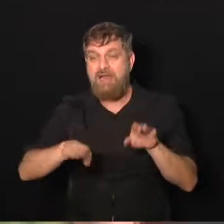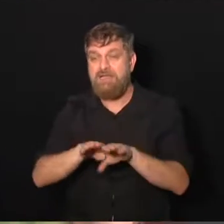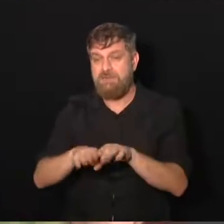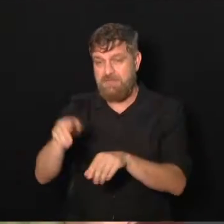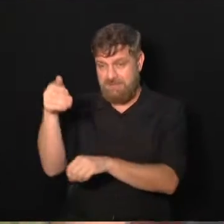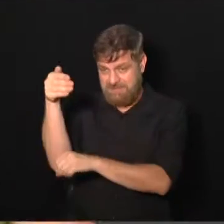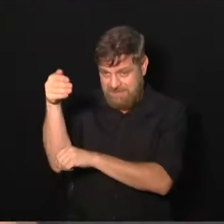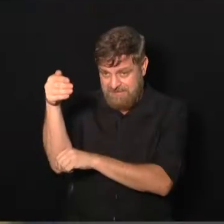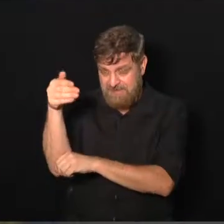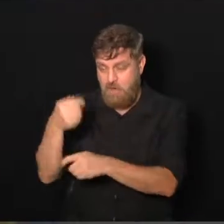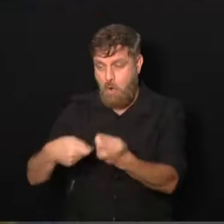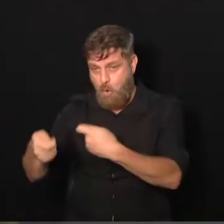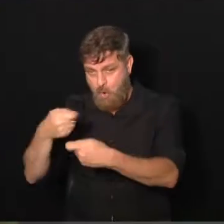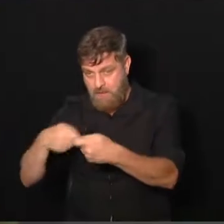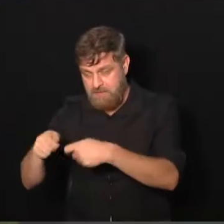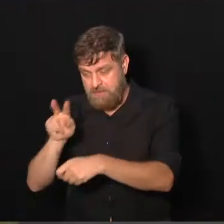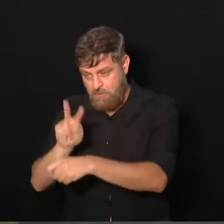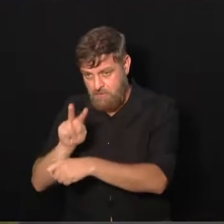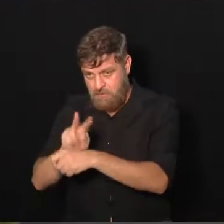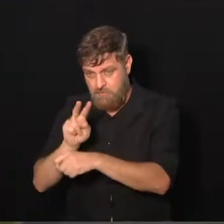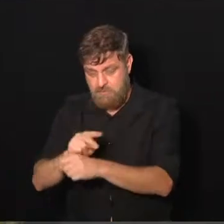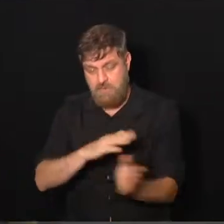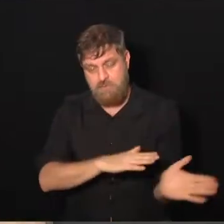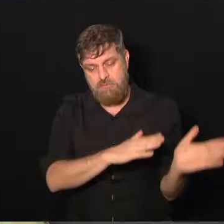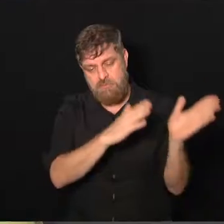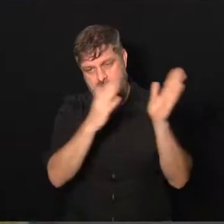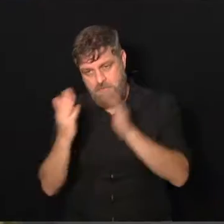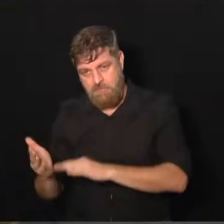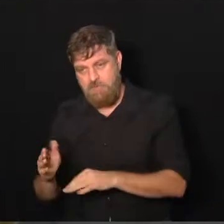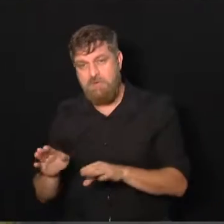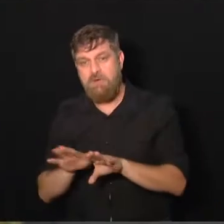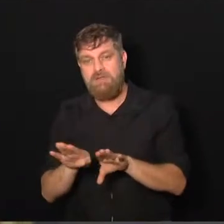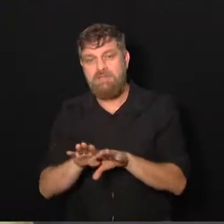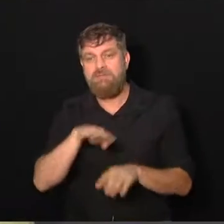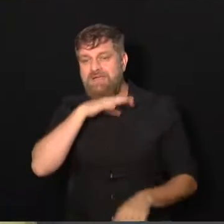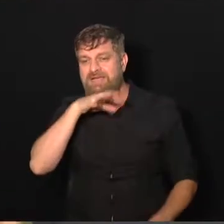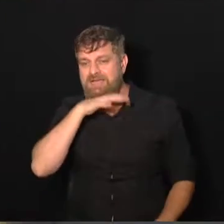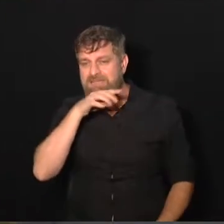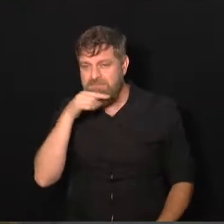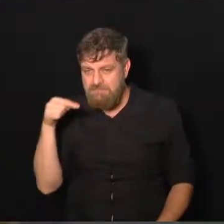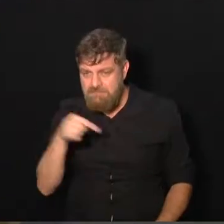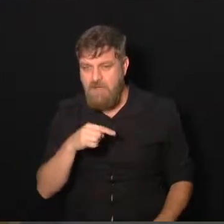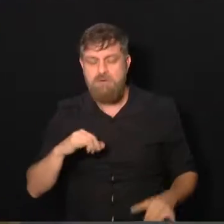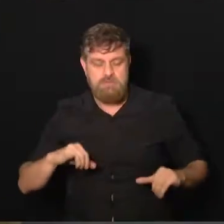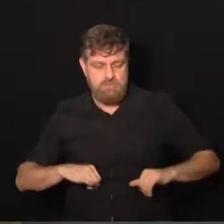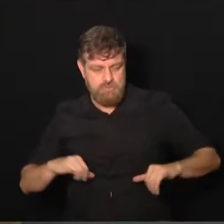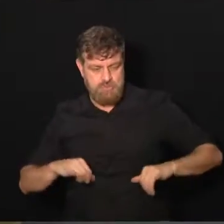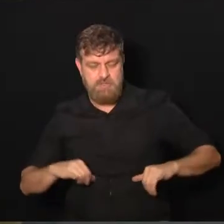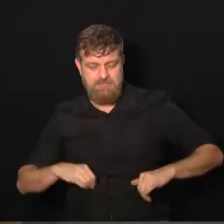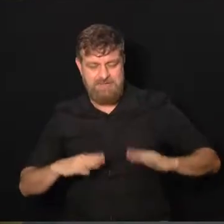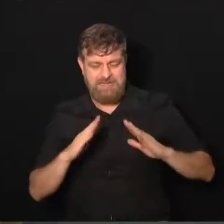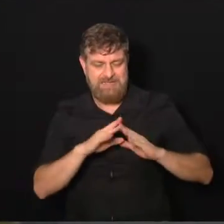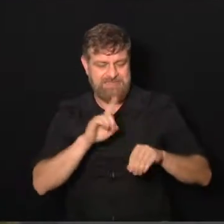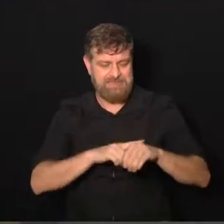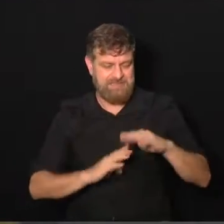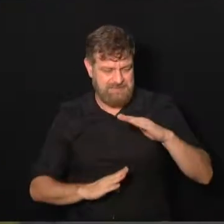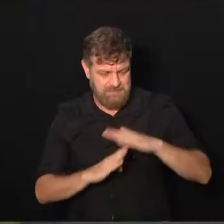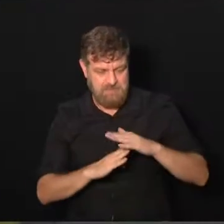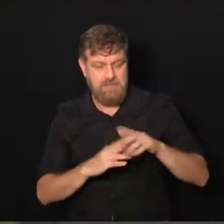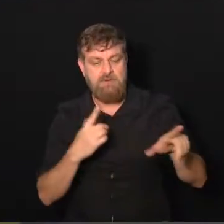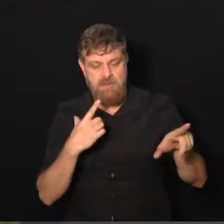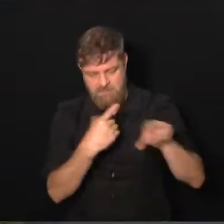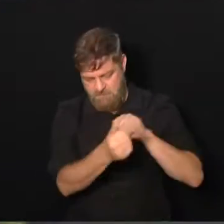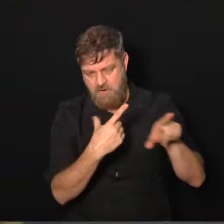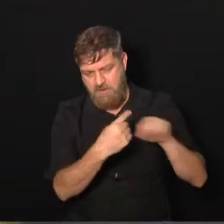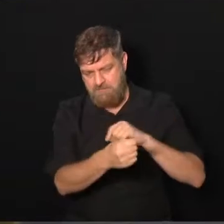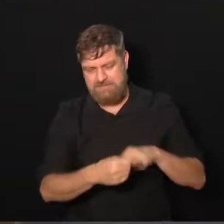esse mercado, que é onde tem muito animal em sofrimento, com fugas,